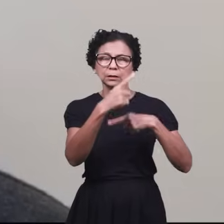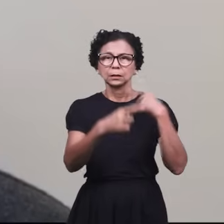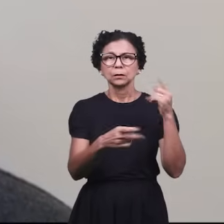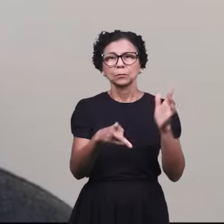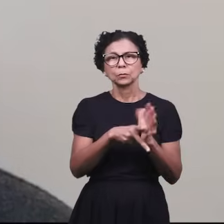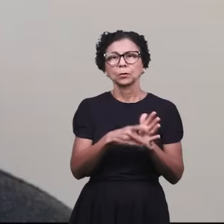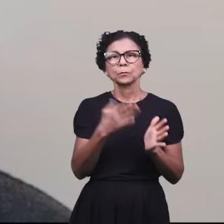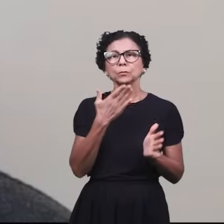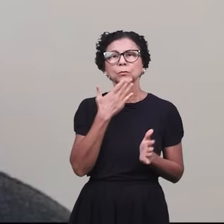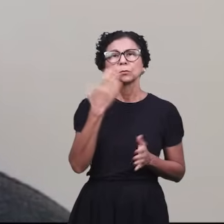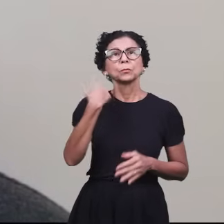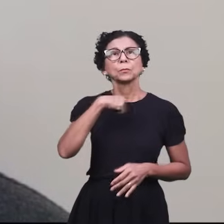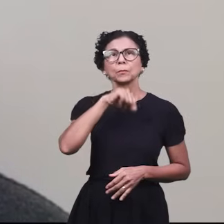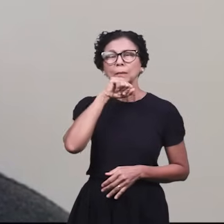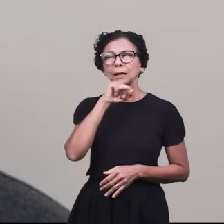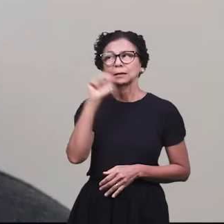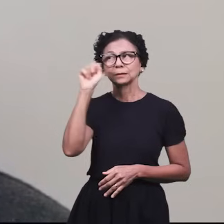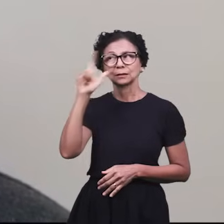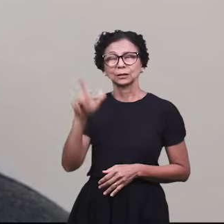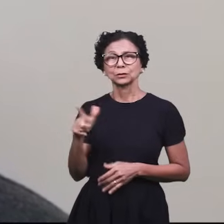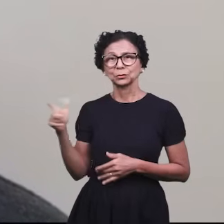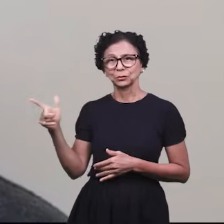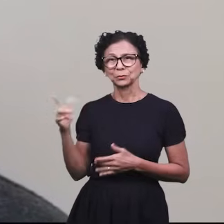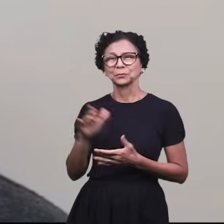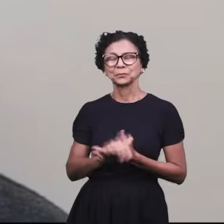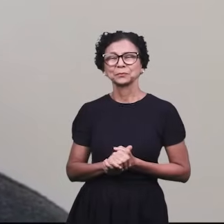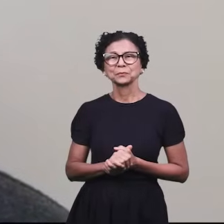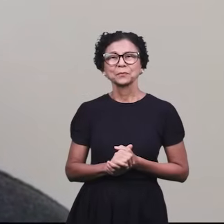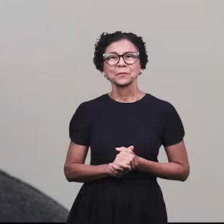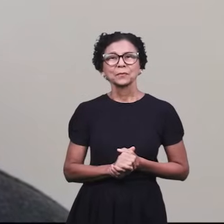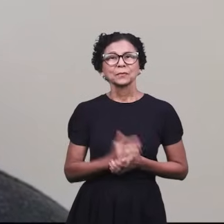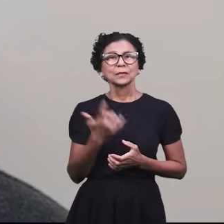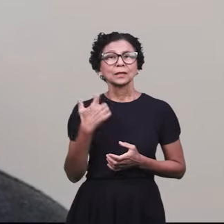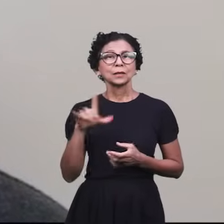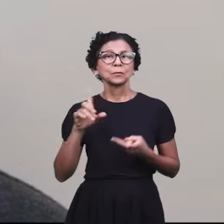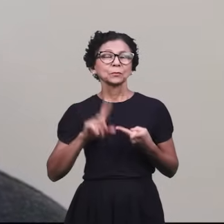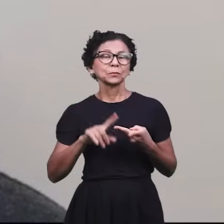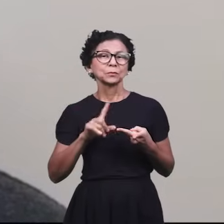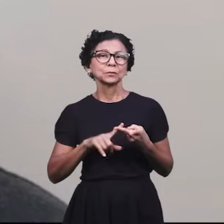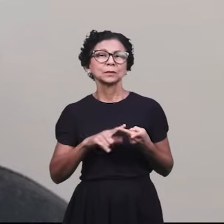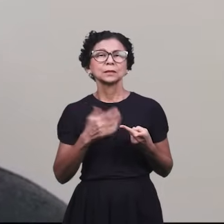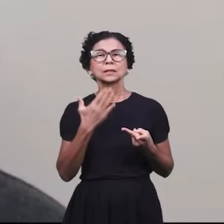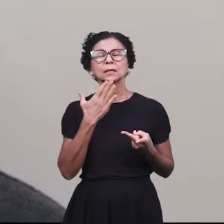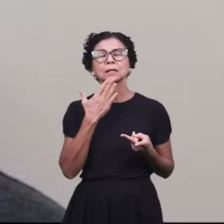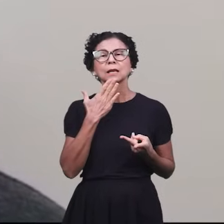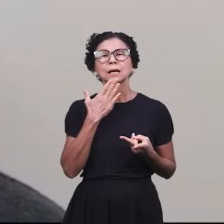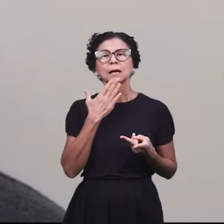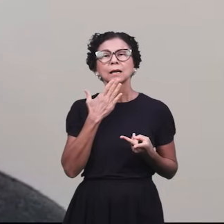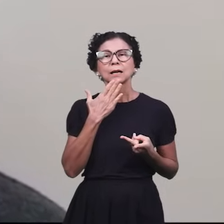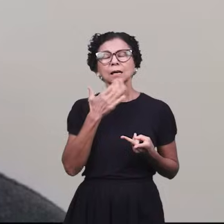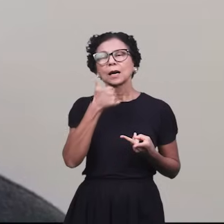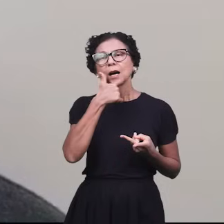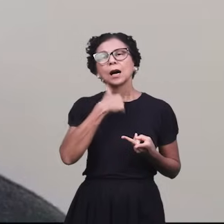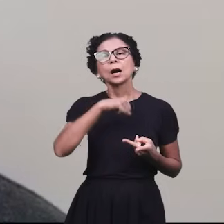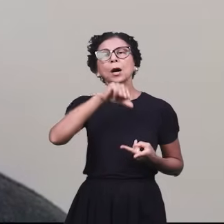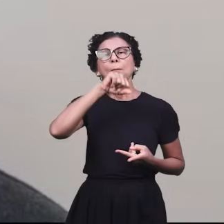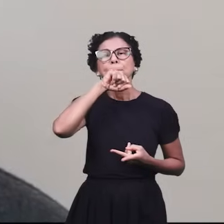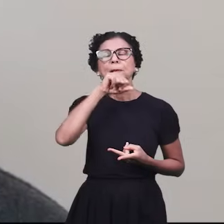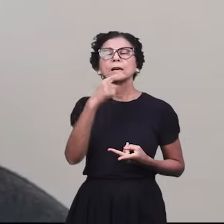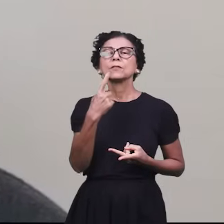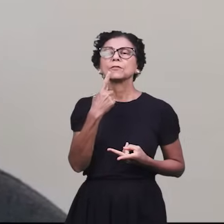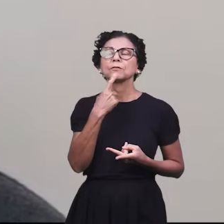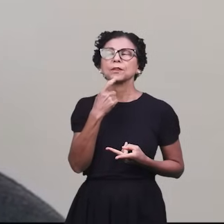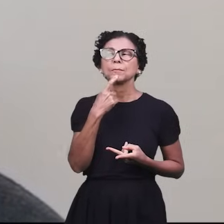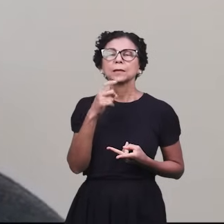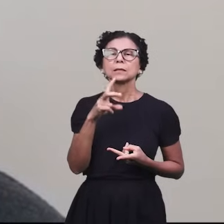Então aqui uma dupla hélice, uma molécula de DNA em azul. E a outra metade vem da mãe, aqui em vermelho.